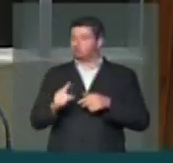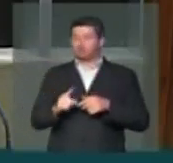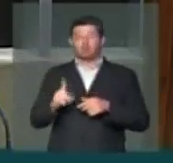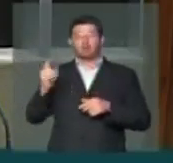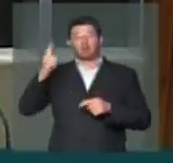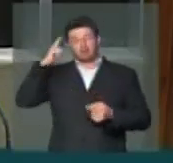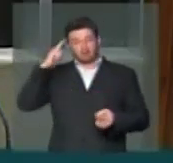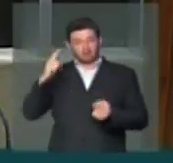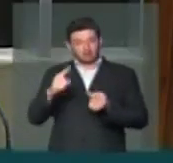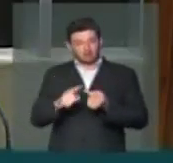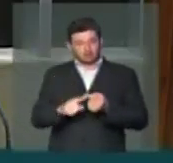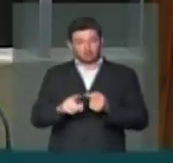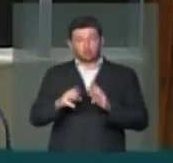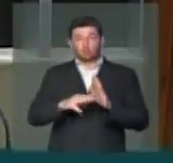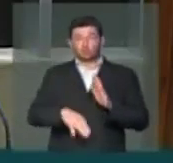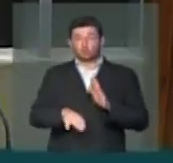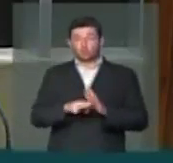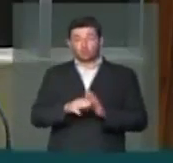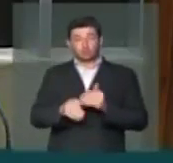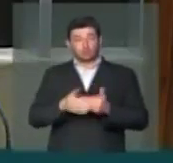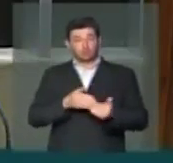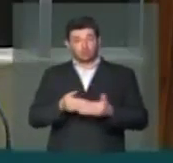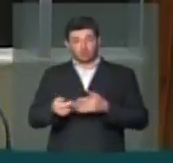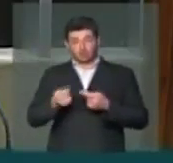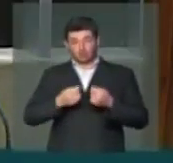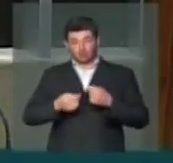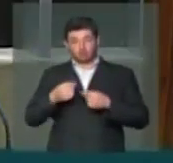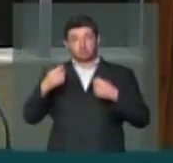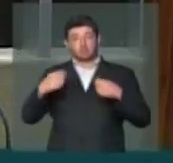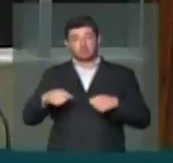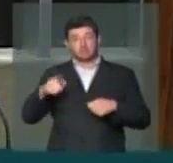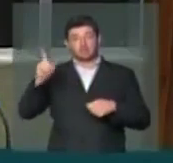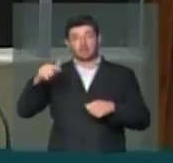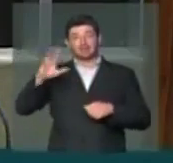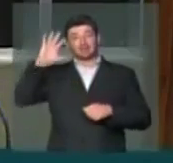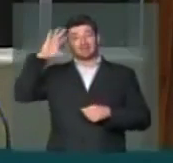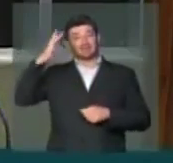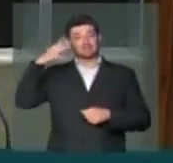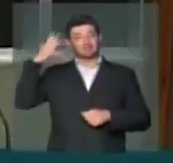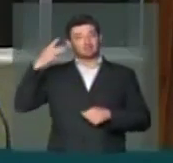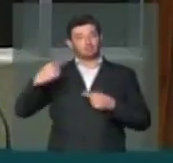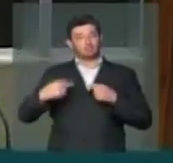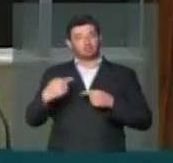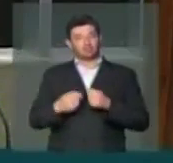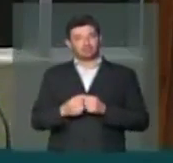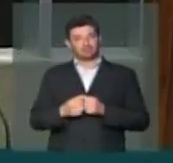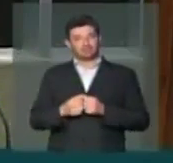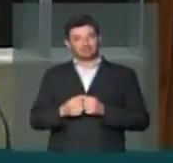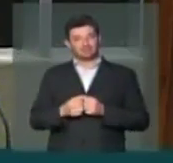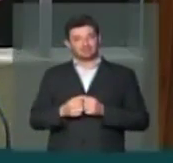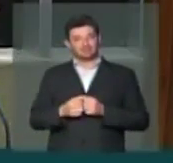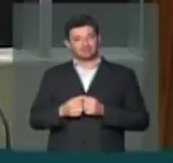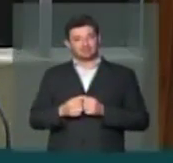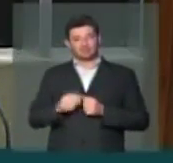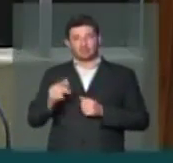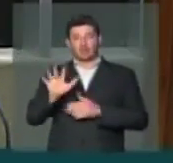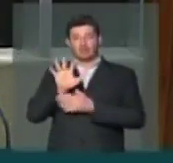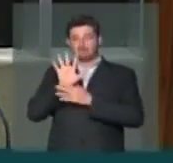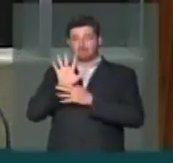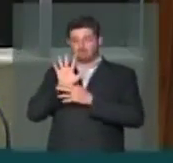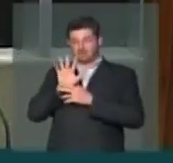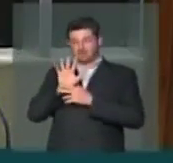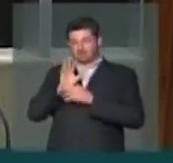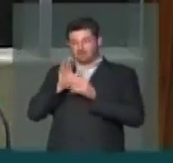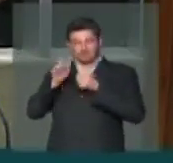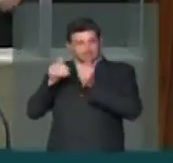o entendimento de que toda economia deriva de decisões políticas. Não é uma mão misteriosa